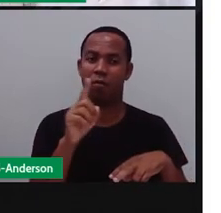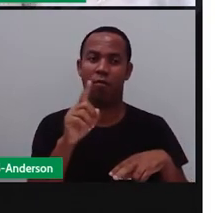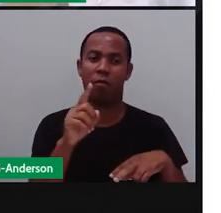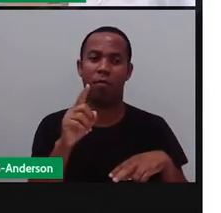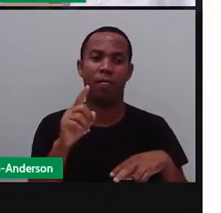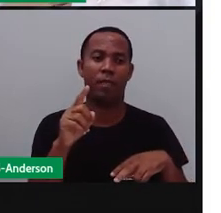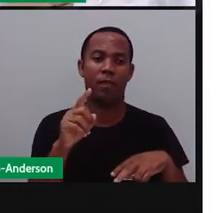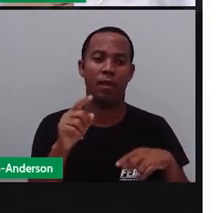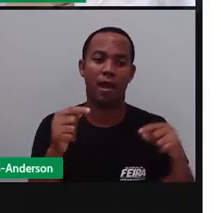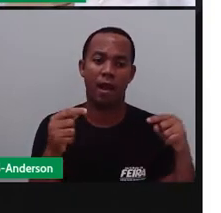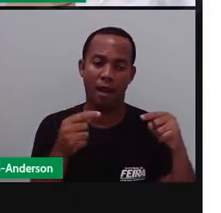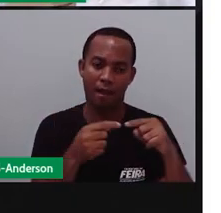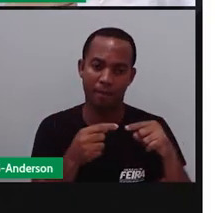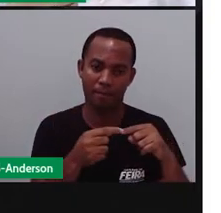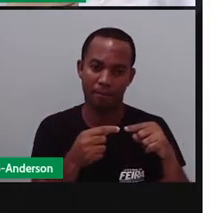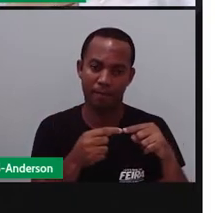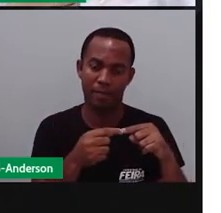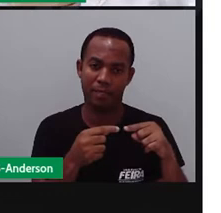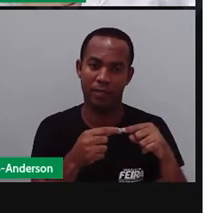quê?